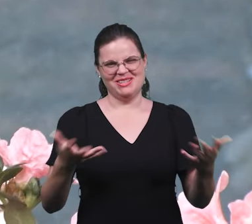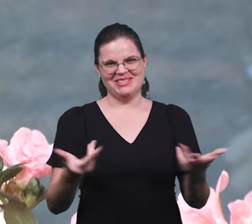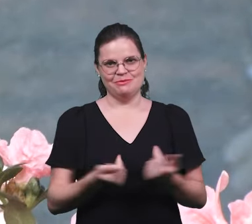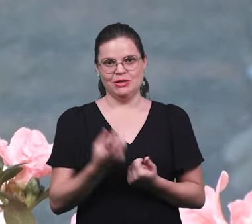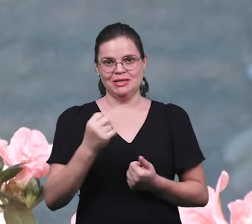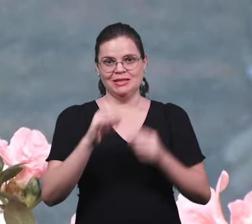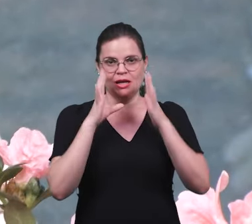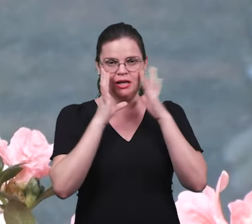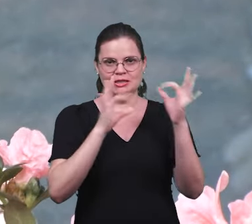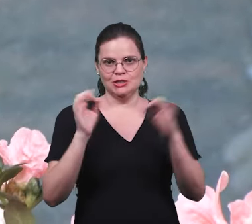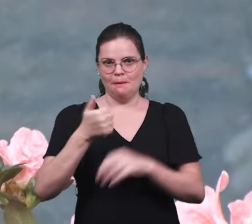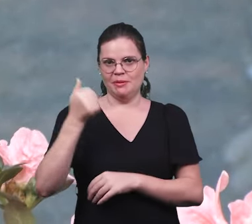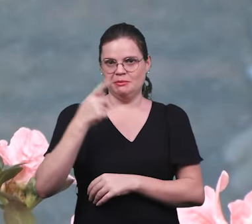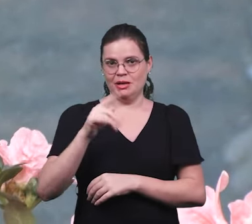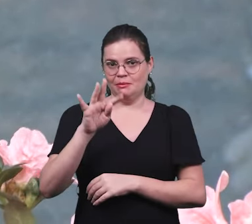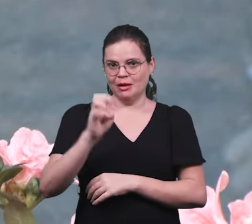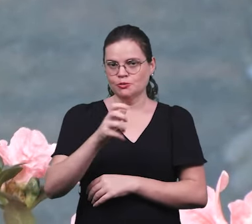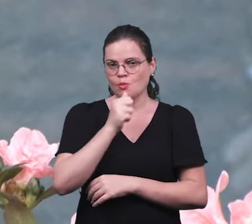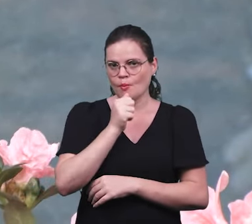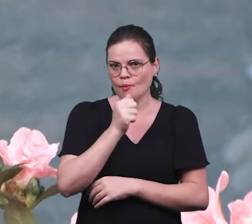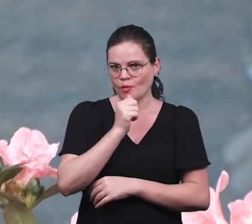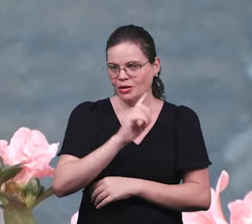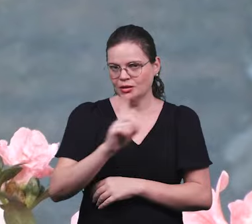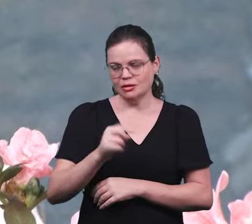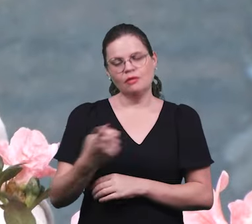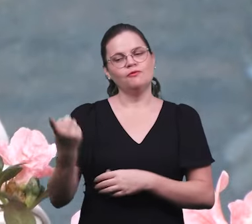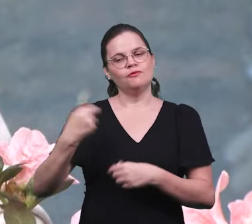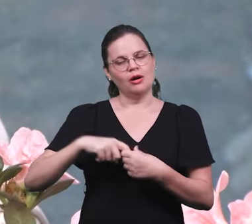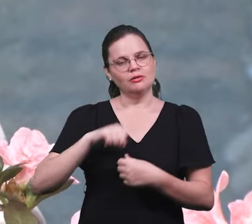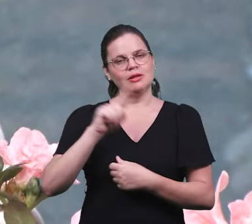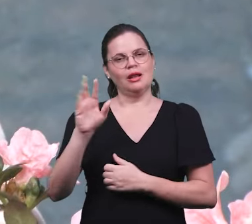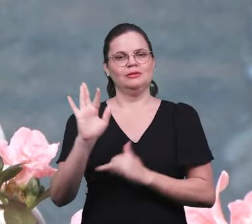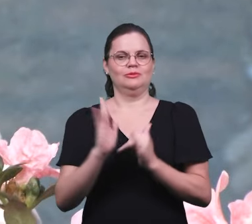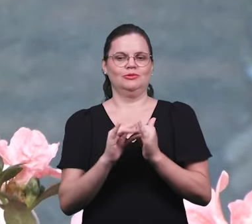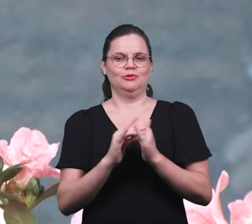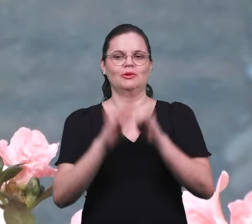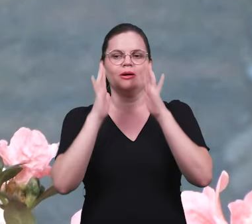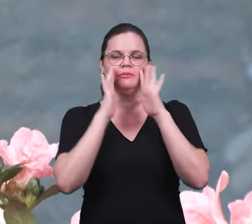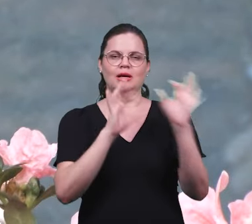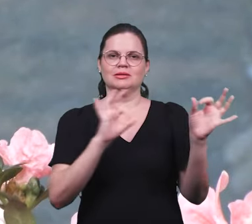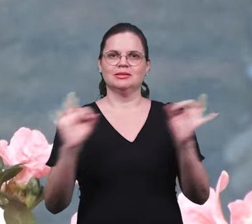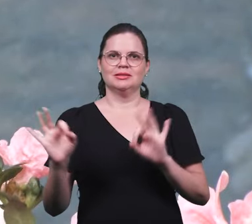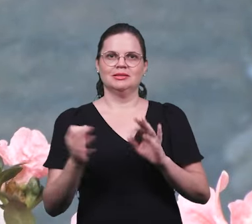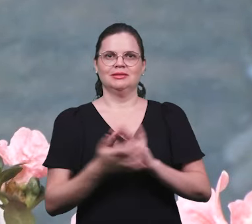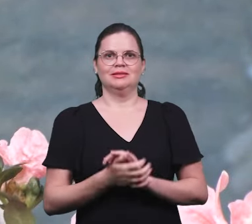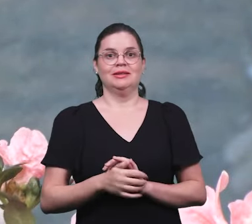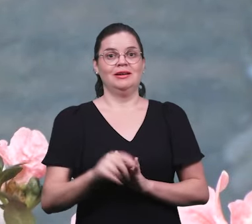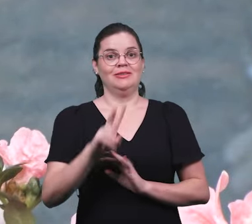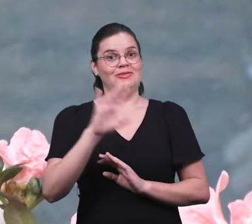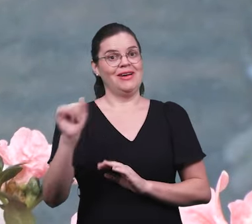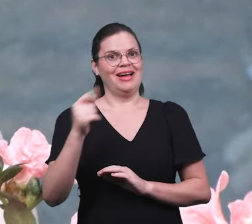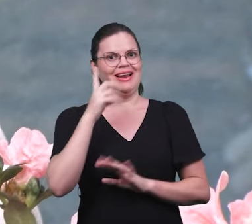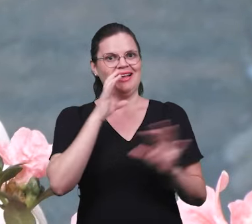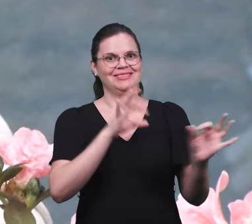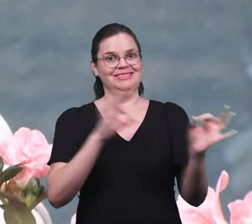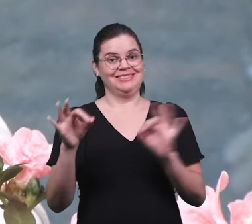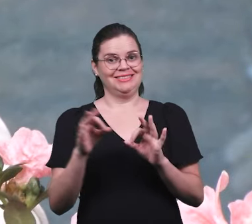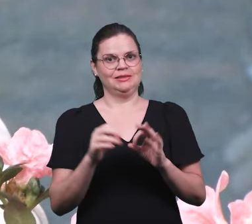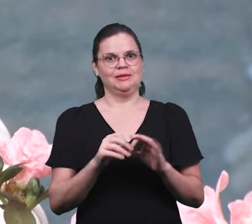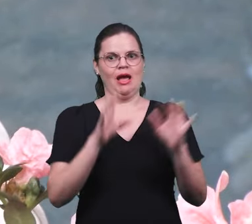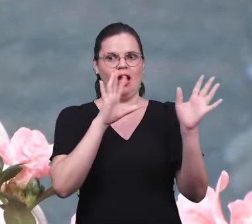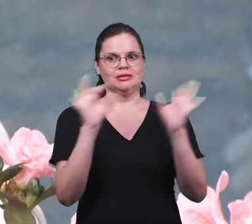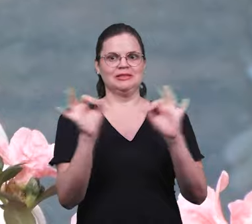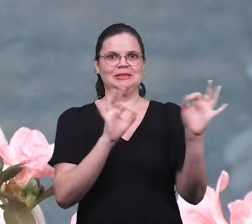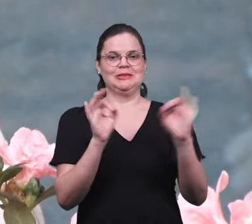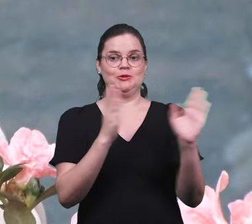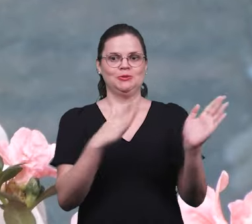não assistiu a primeira parte desse tema, vai lá, faz o que o jovem gosta, maratonar. Gosta de maratonar